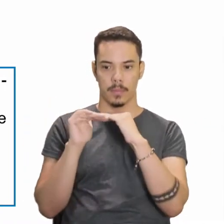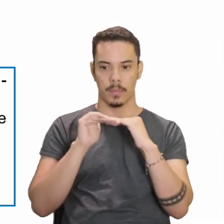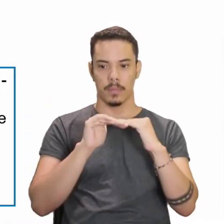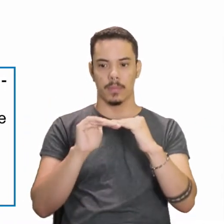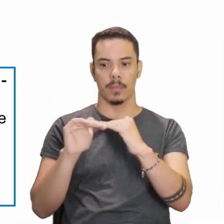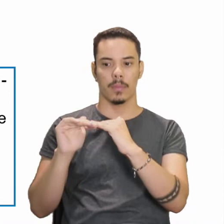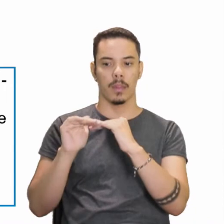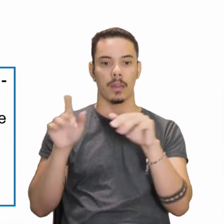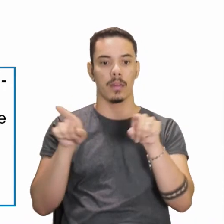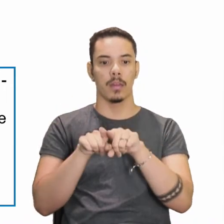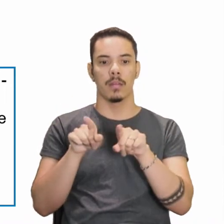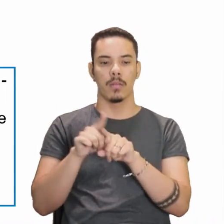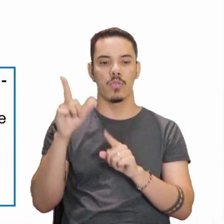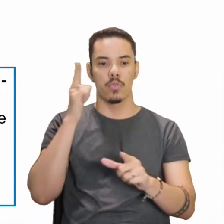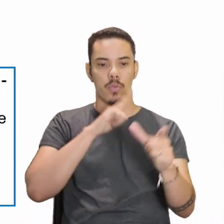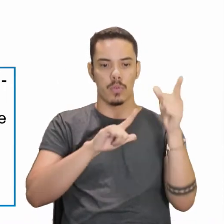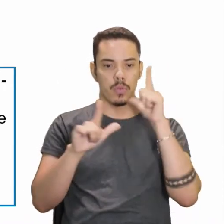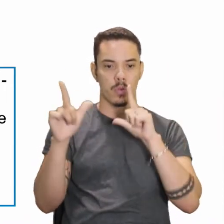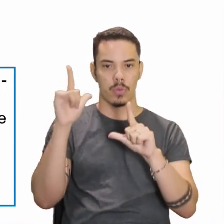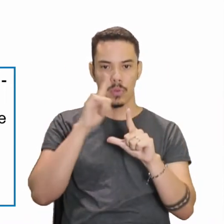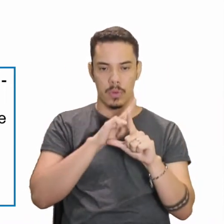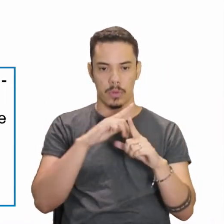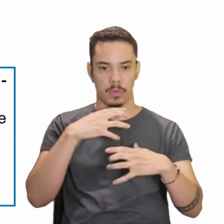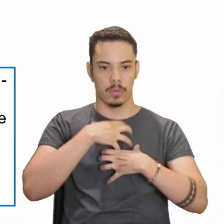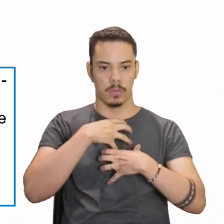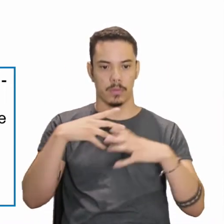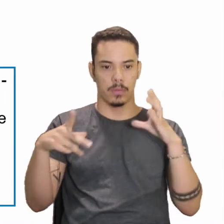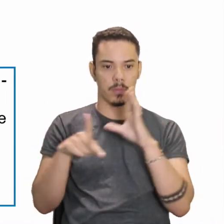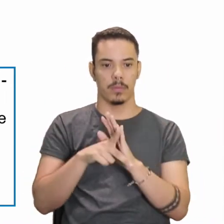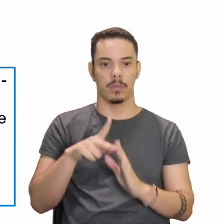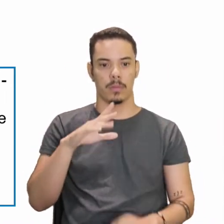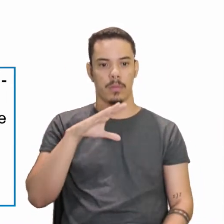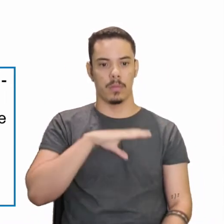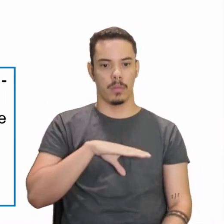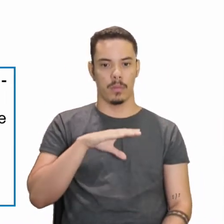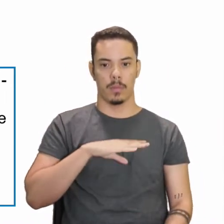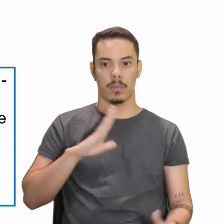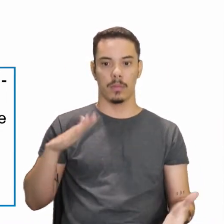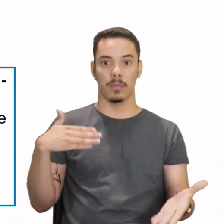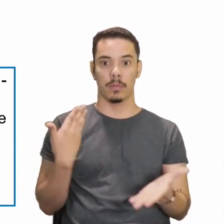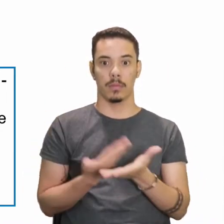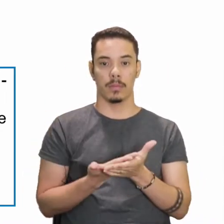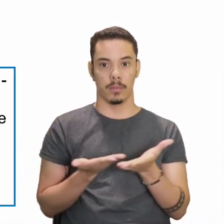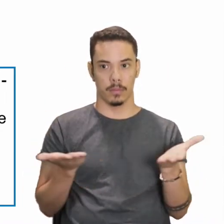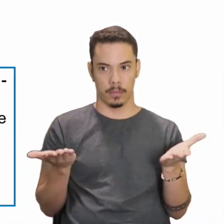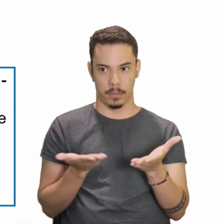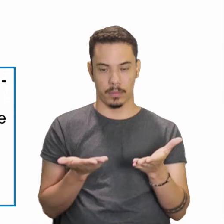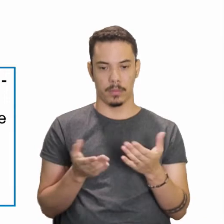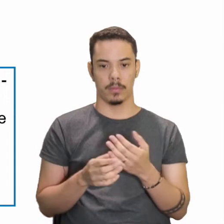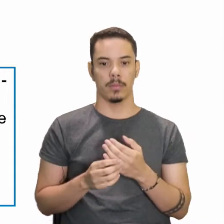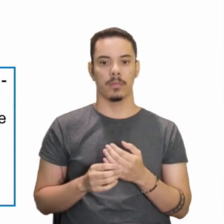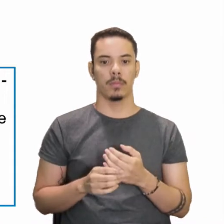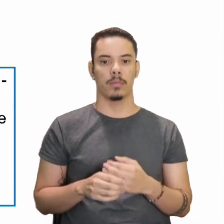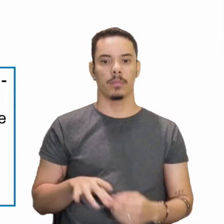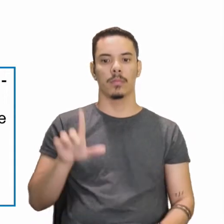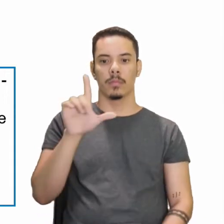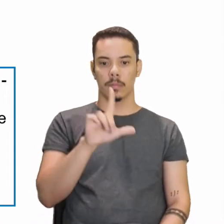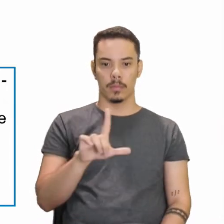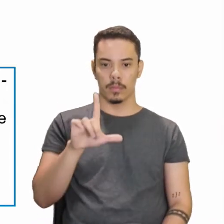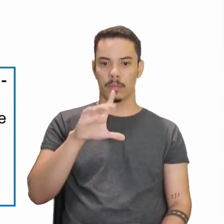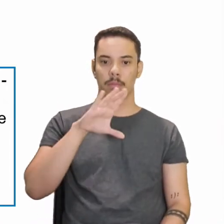uniformiza e aí adquire modos no português atual. E é claro, chegamos aí à